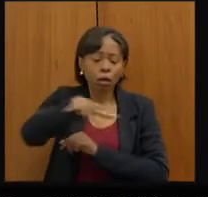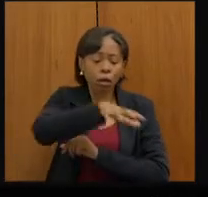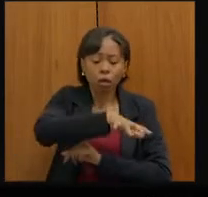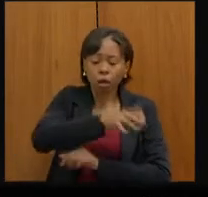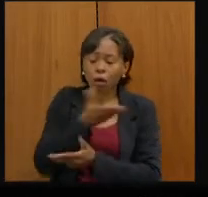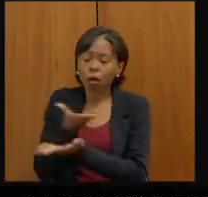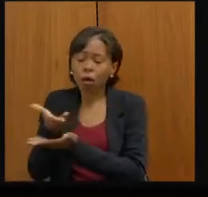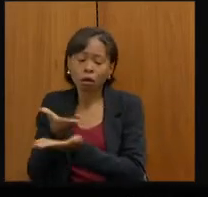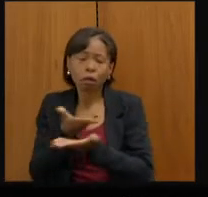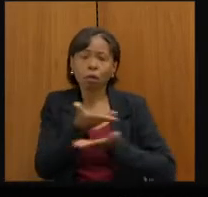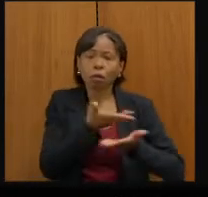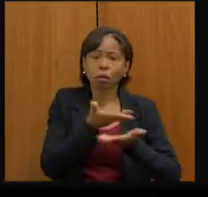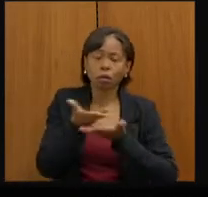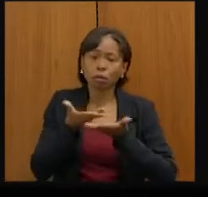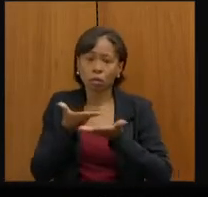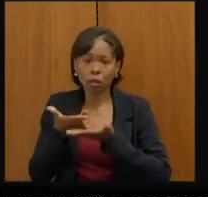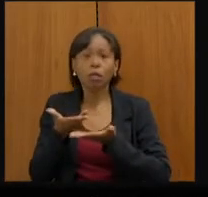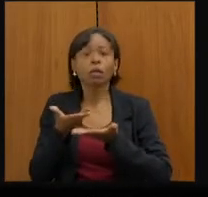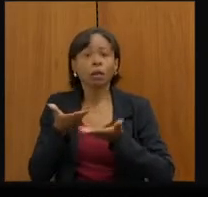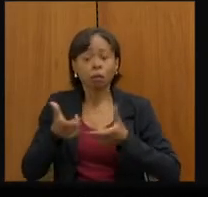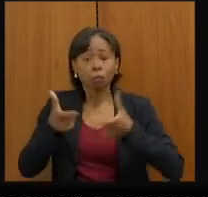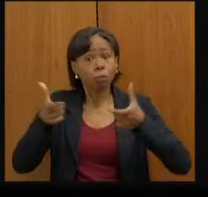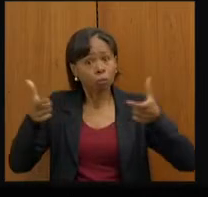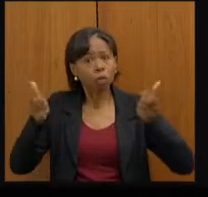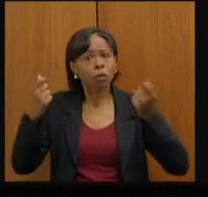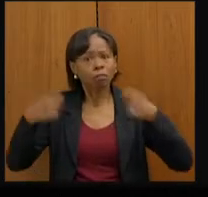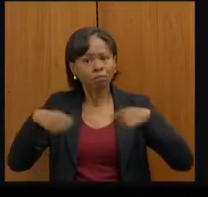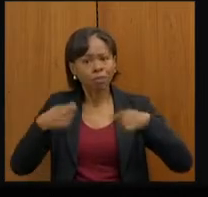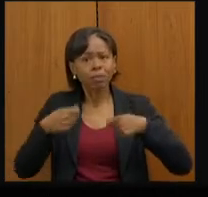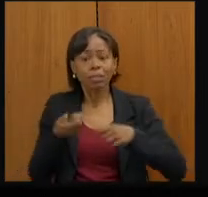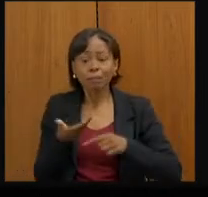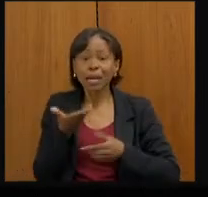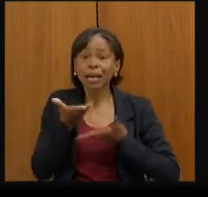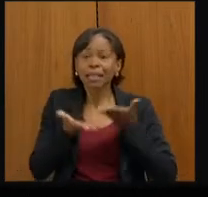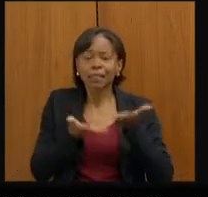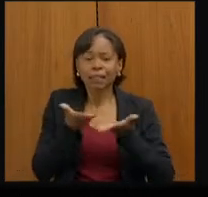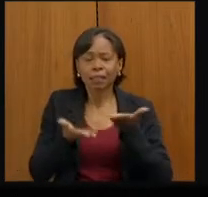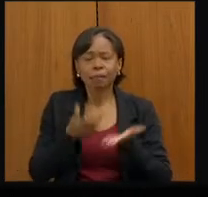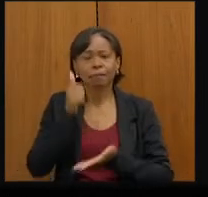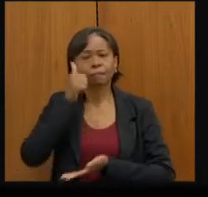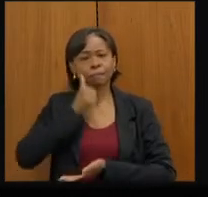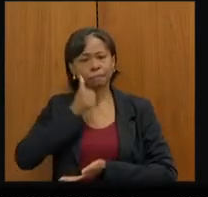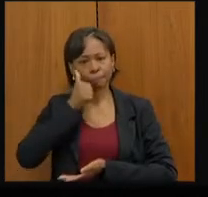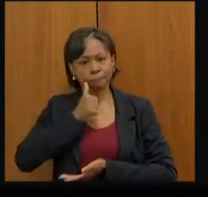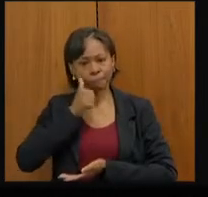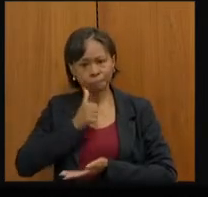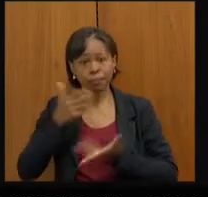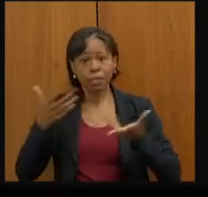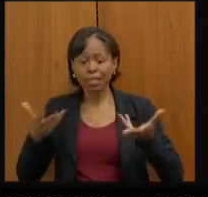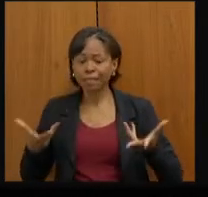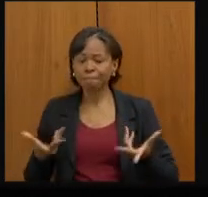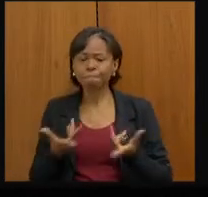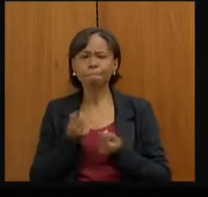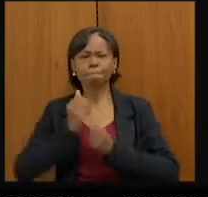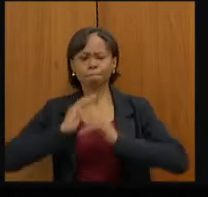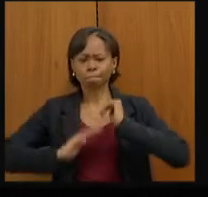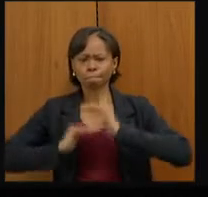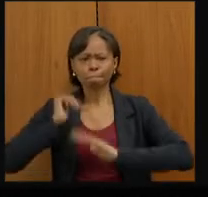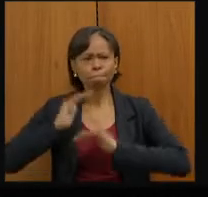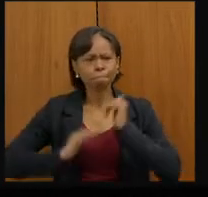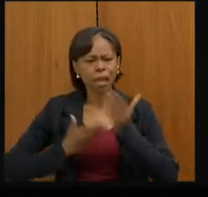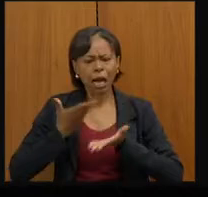serviços que também atendem as mulheres para Então se qualificar esse atendimento de